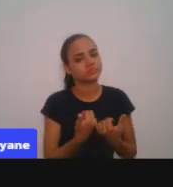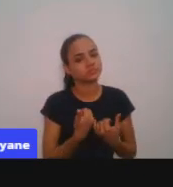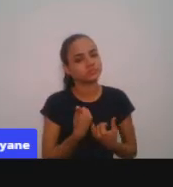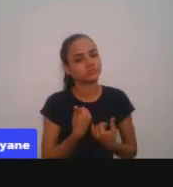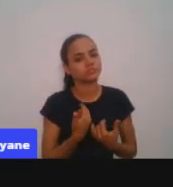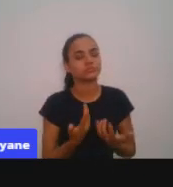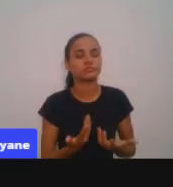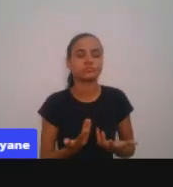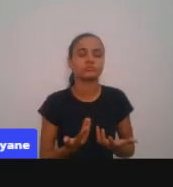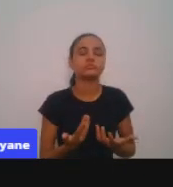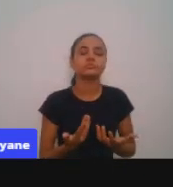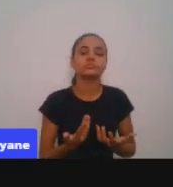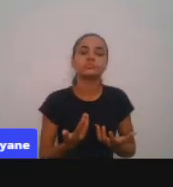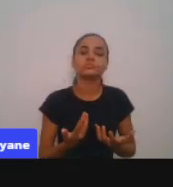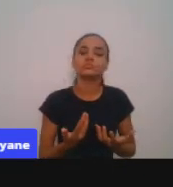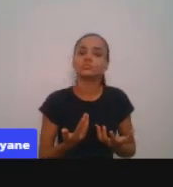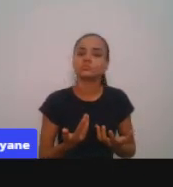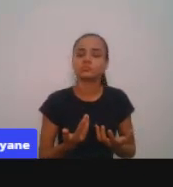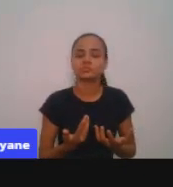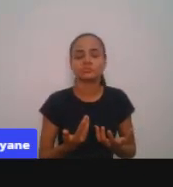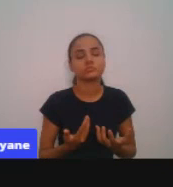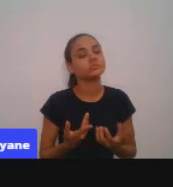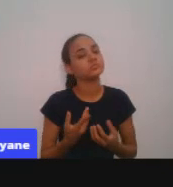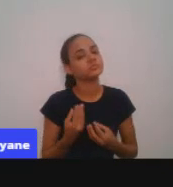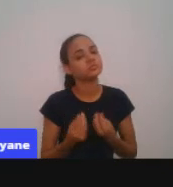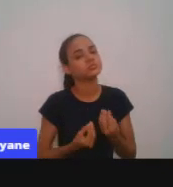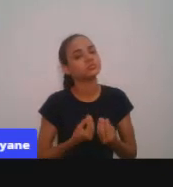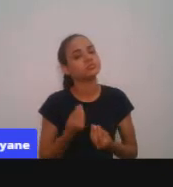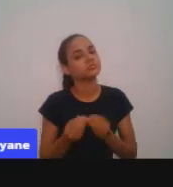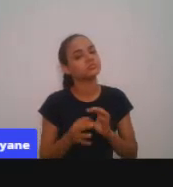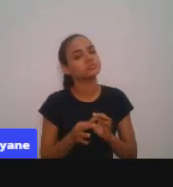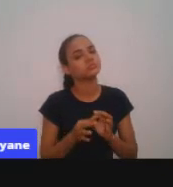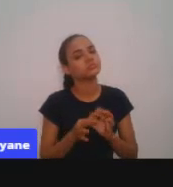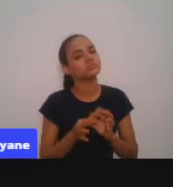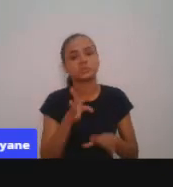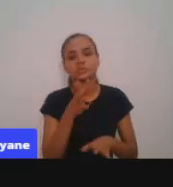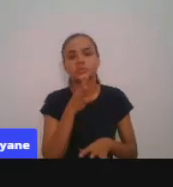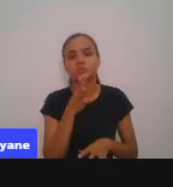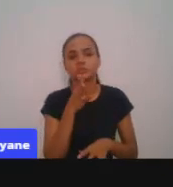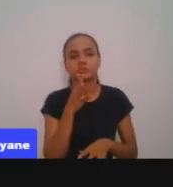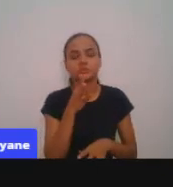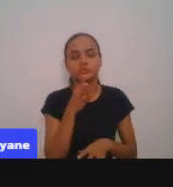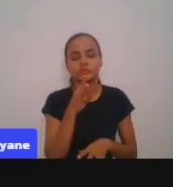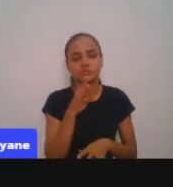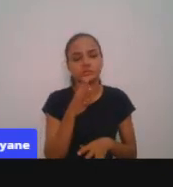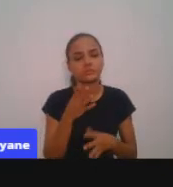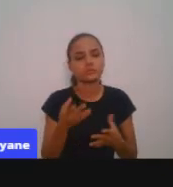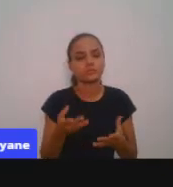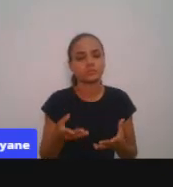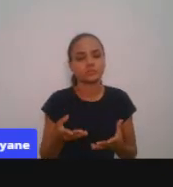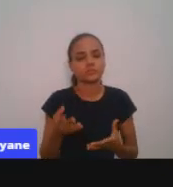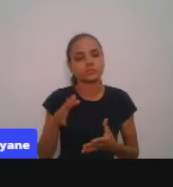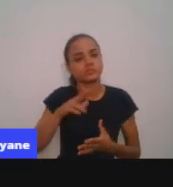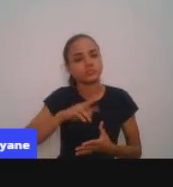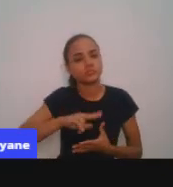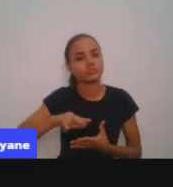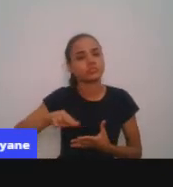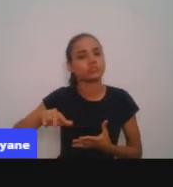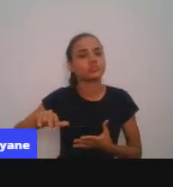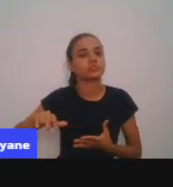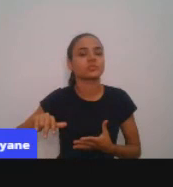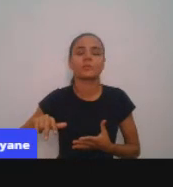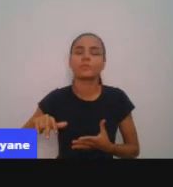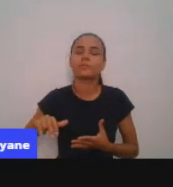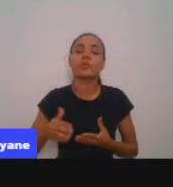si e como que ele participe das questões. E daí, essa questão da participação, gente, hoje ele vai participar ajudando a família